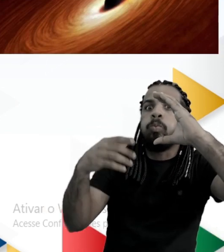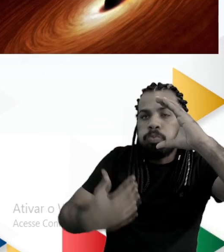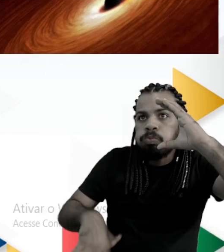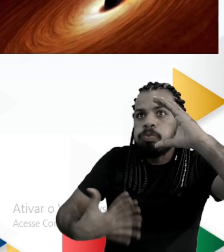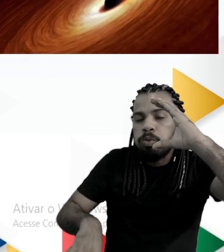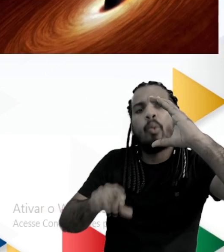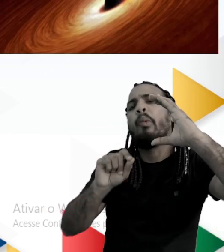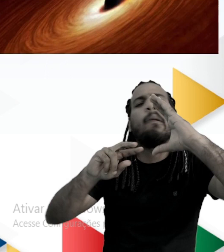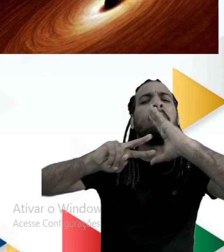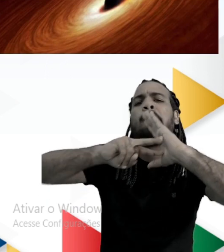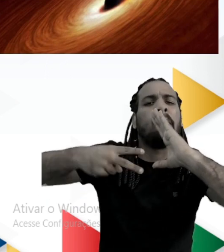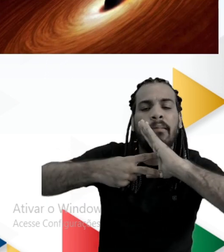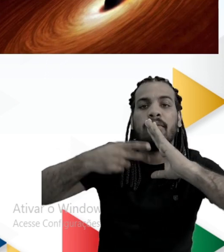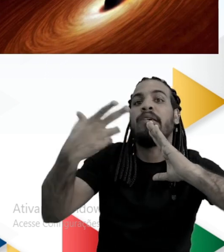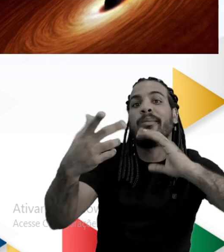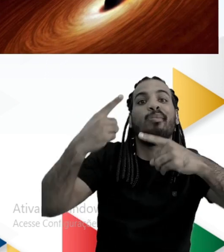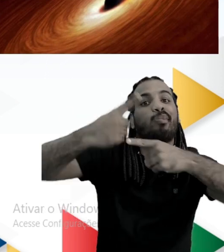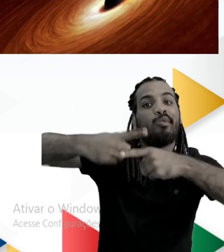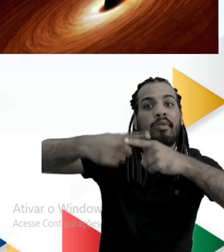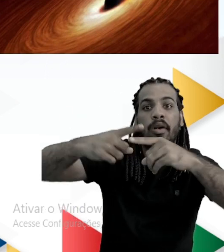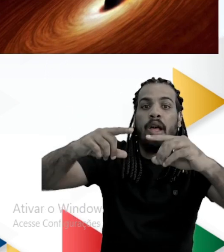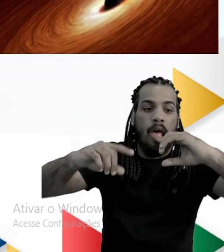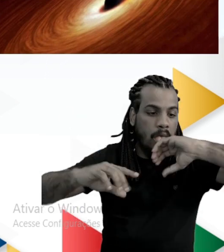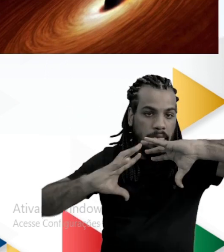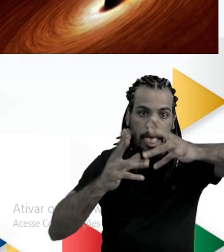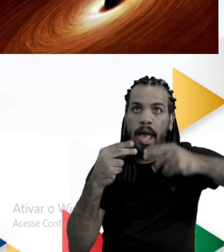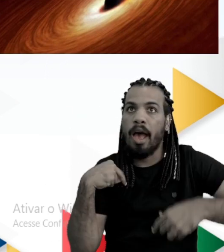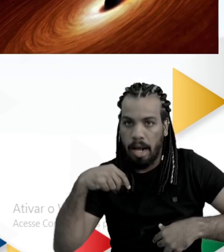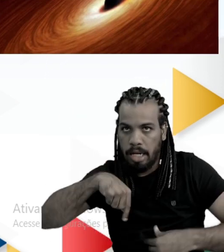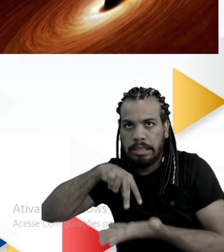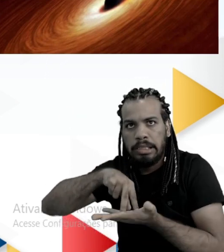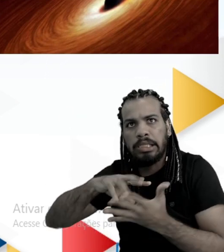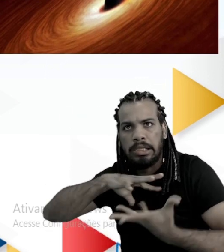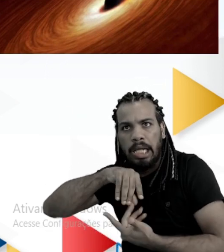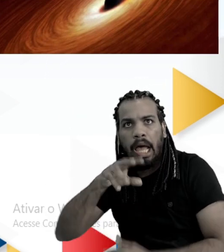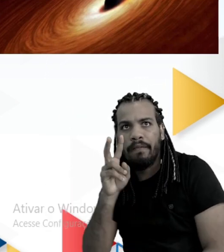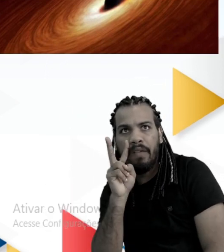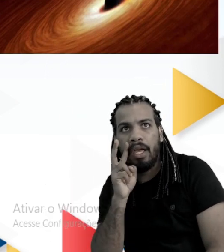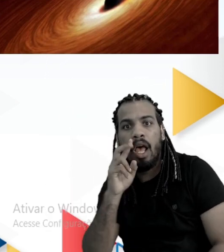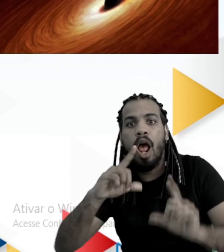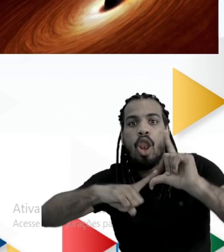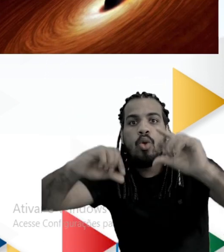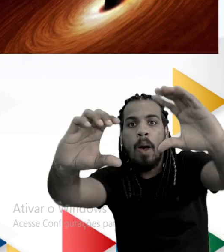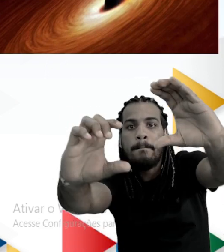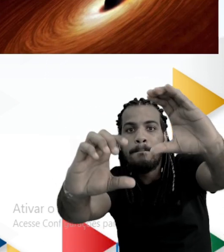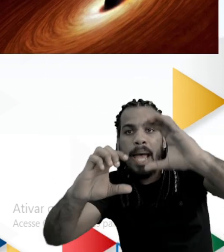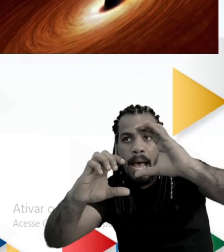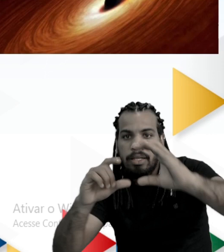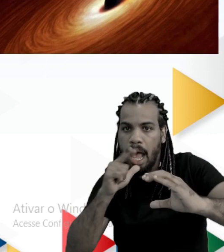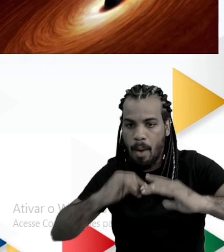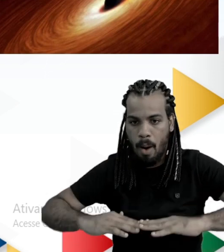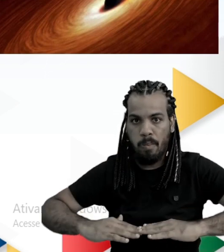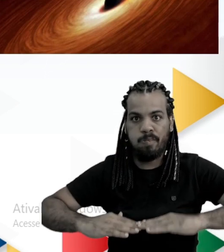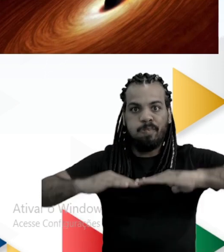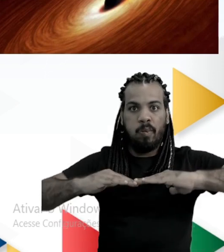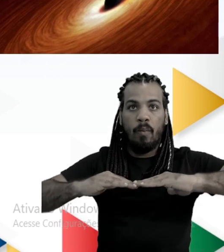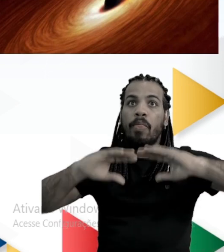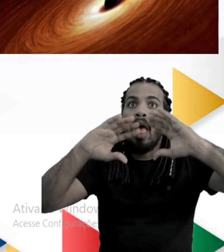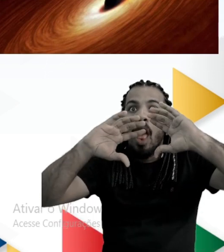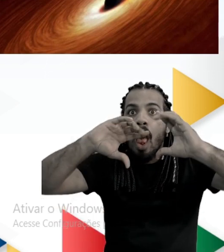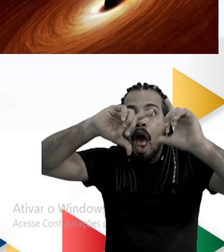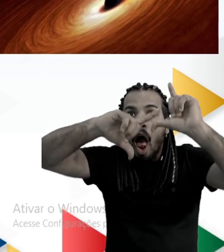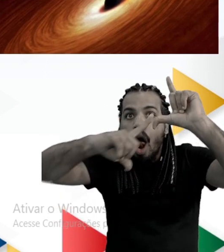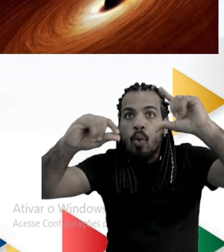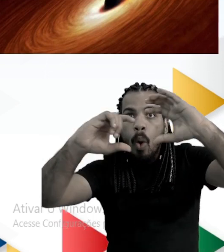outro tipo de curiosidade, são os corpos celestes que apresentam os maiores valores de gravidade conhecidos